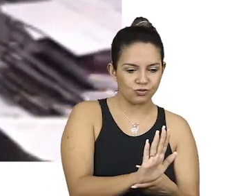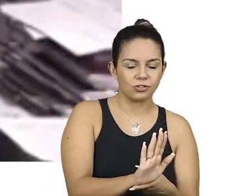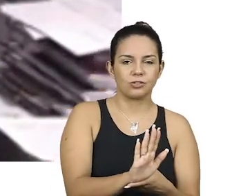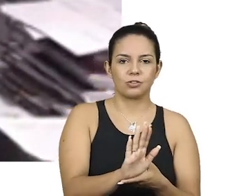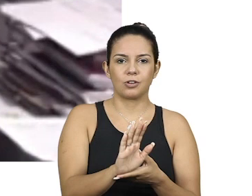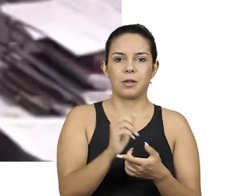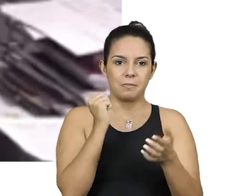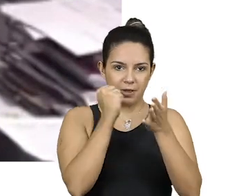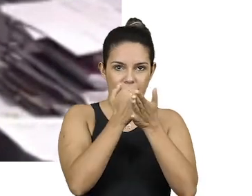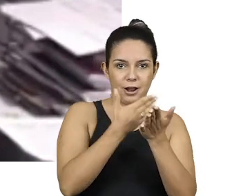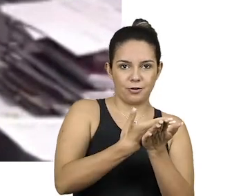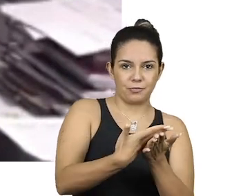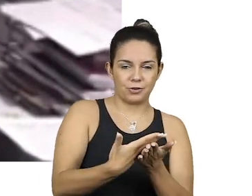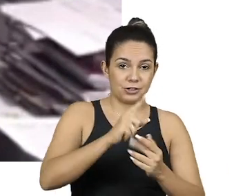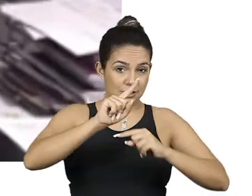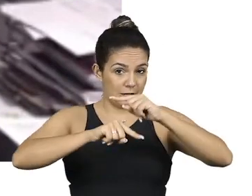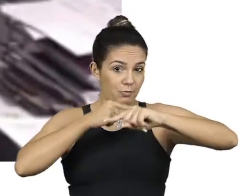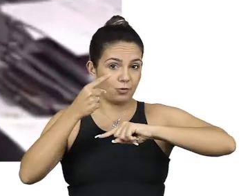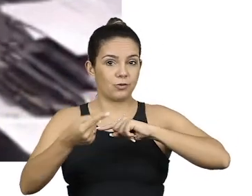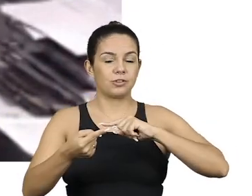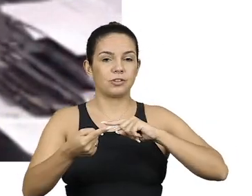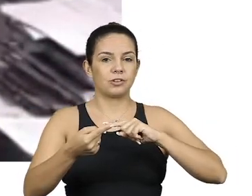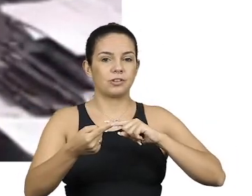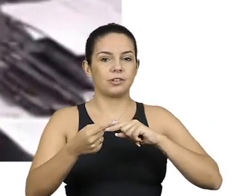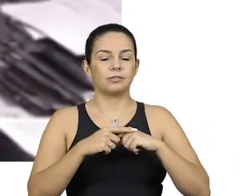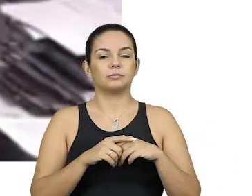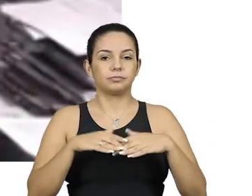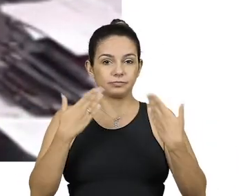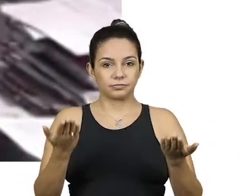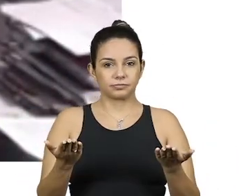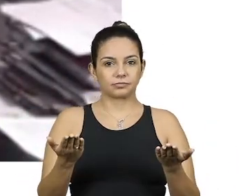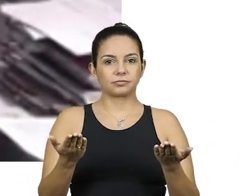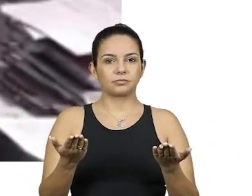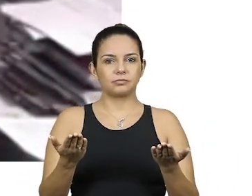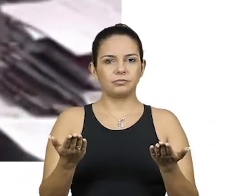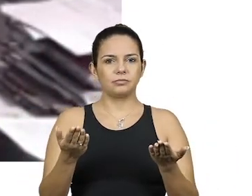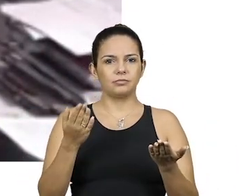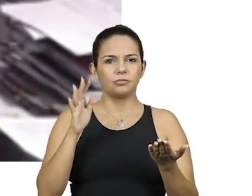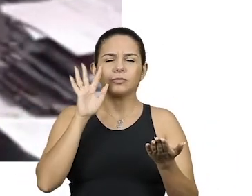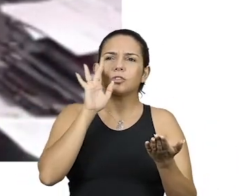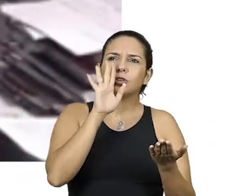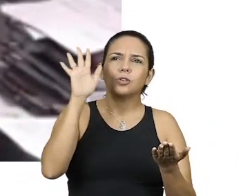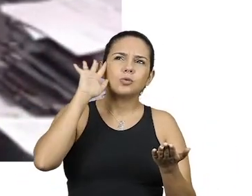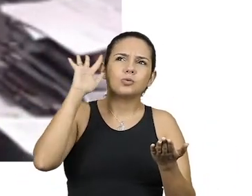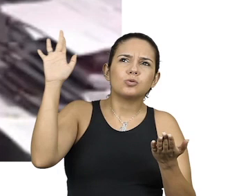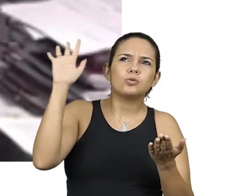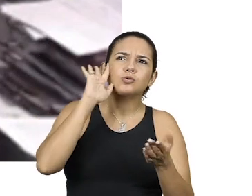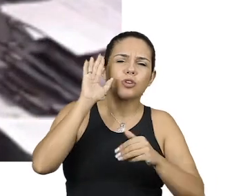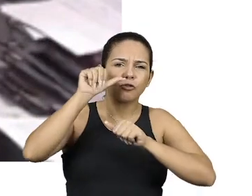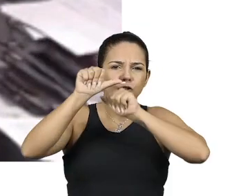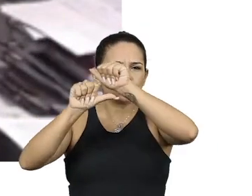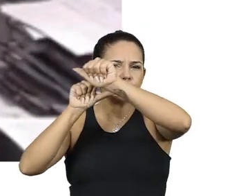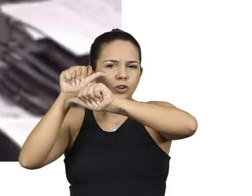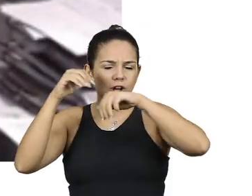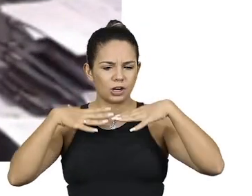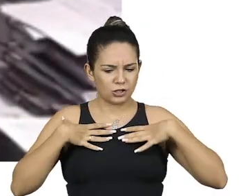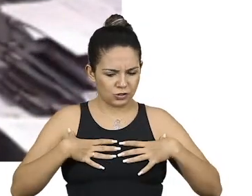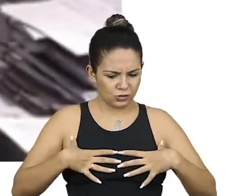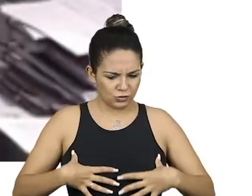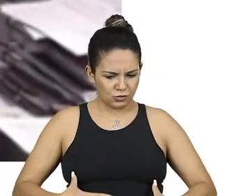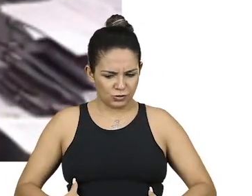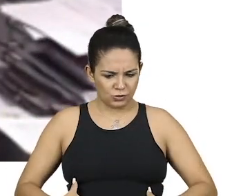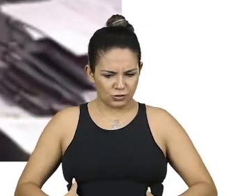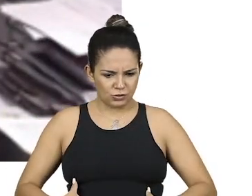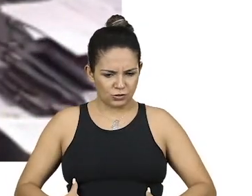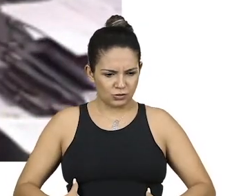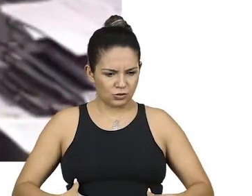marcar começo. Depois, quando a miragem foi trocada por outra e as roupas